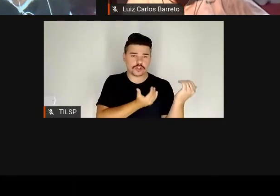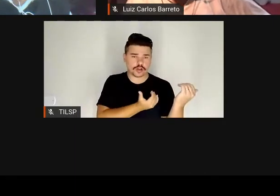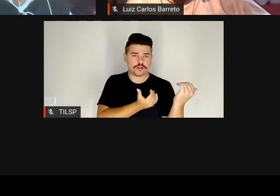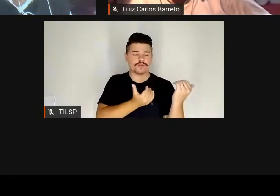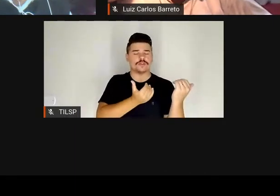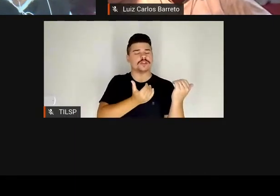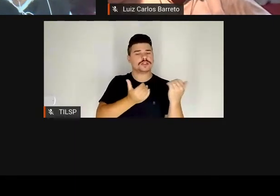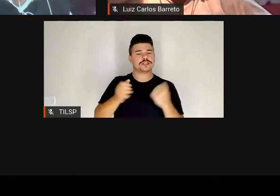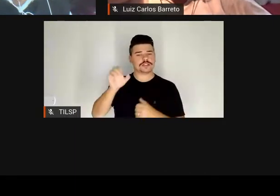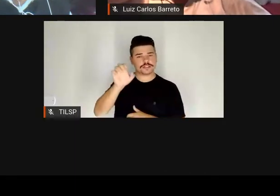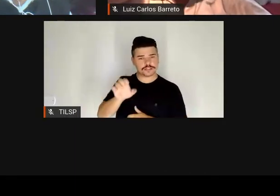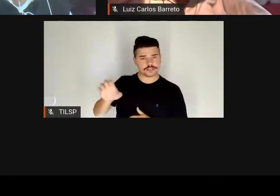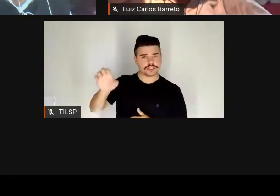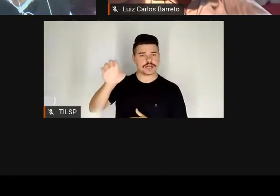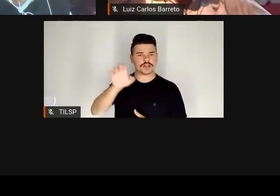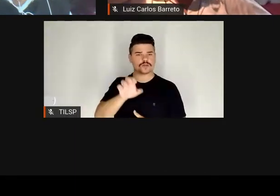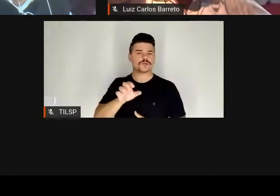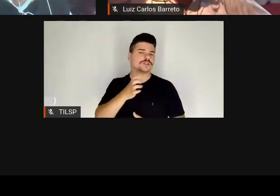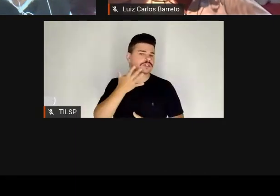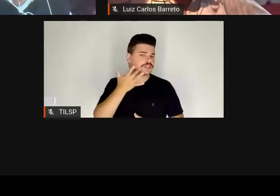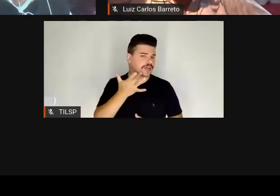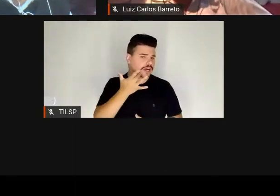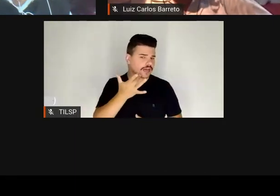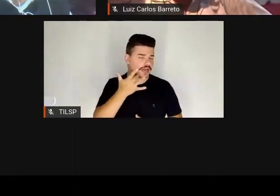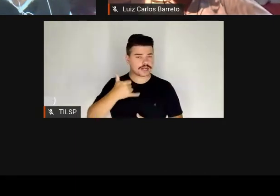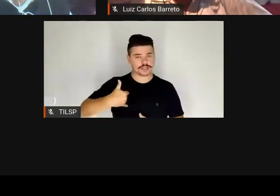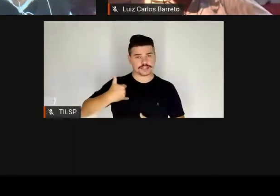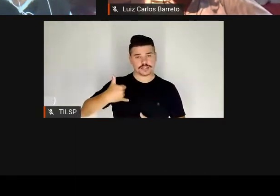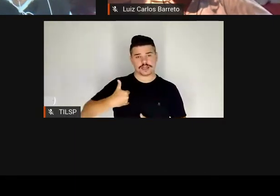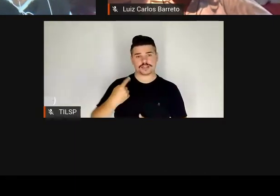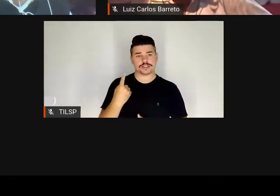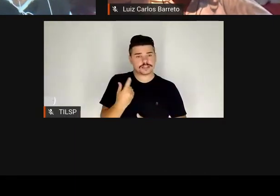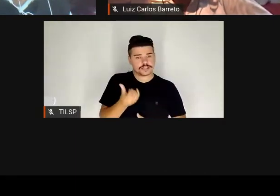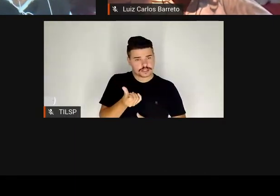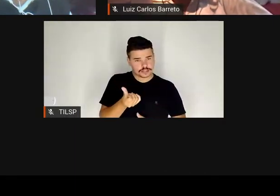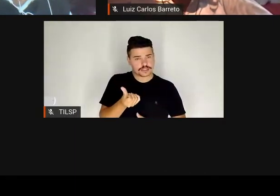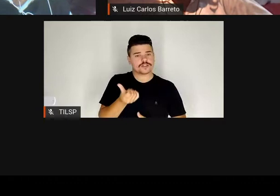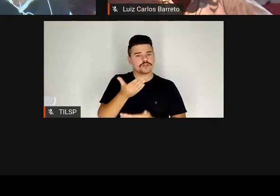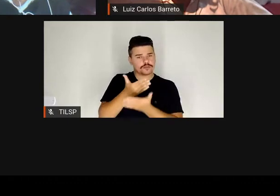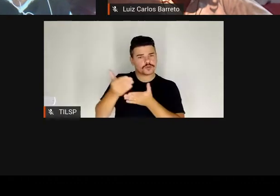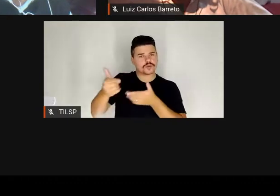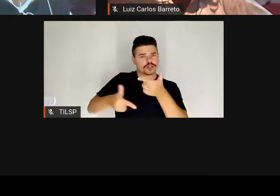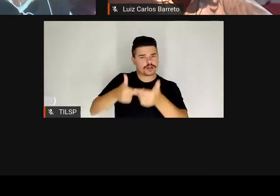aos 16 anos na imprensa em Fortaleza,